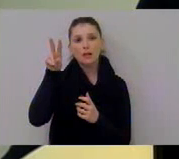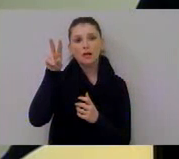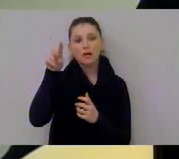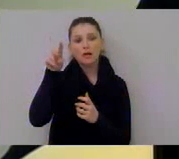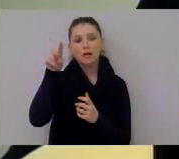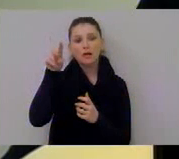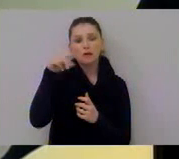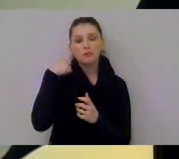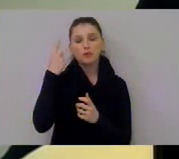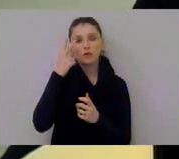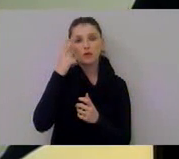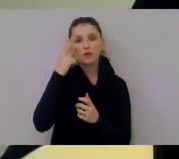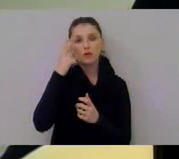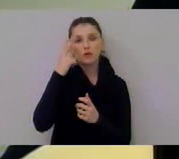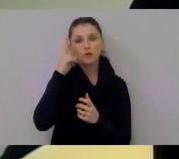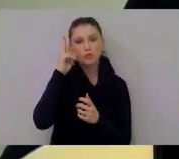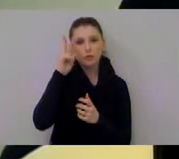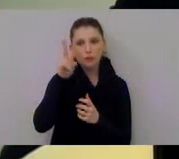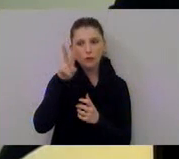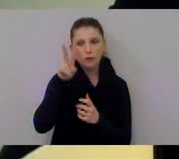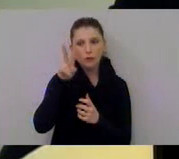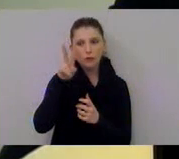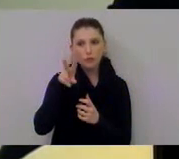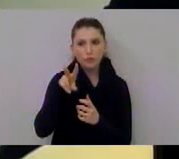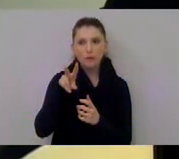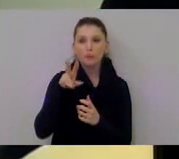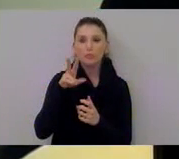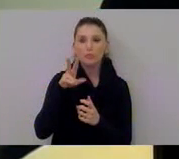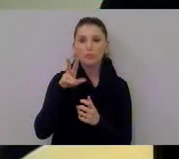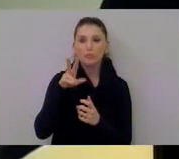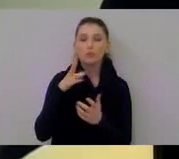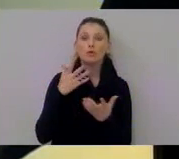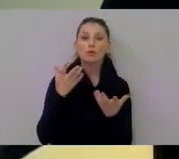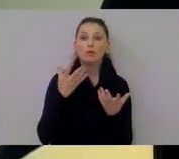como esse homem era querido